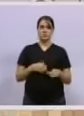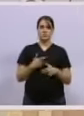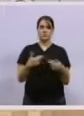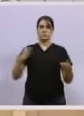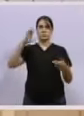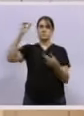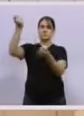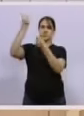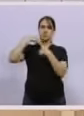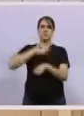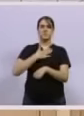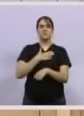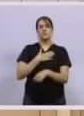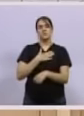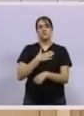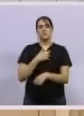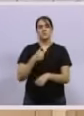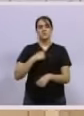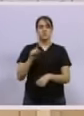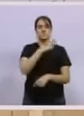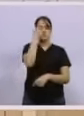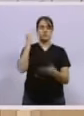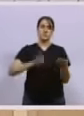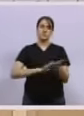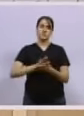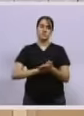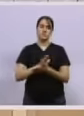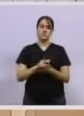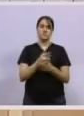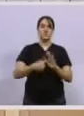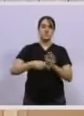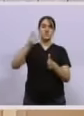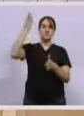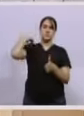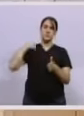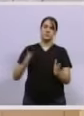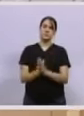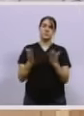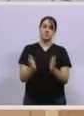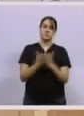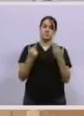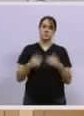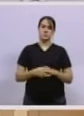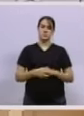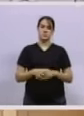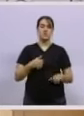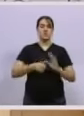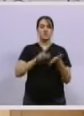Deus me proporcionou, eu não esqueço nada da minha origem. Minha origem é lá, comendo